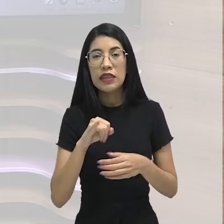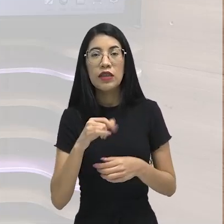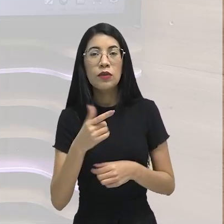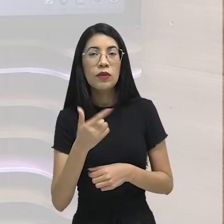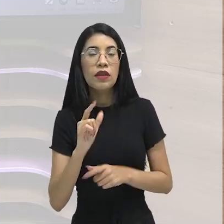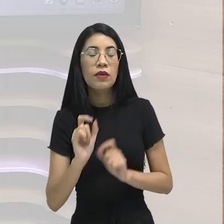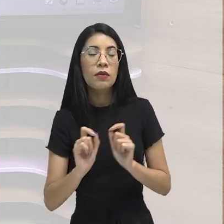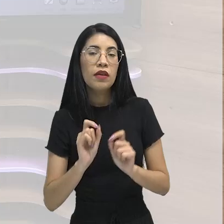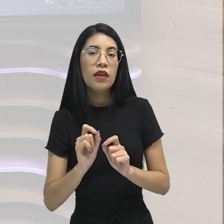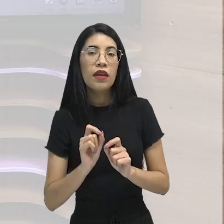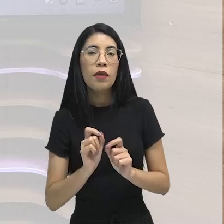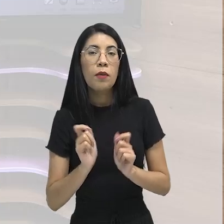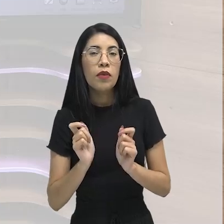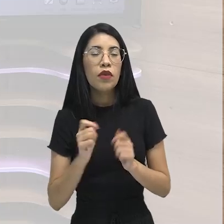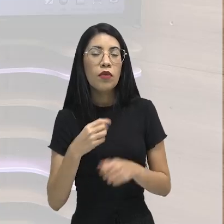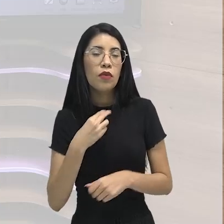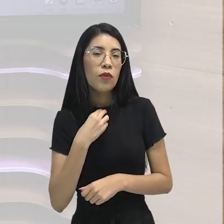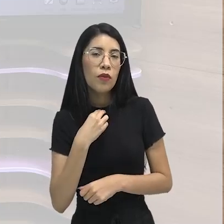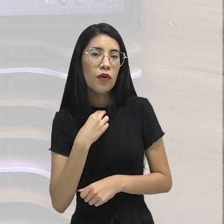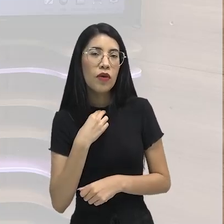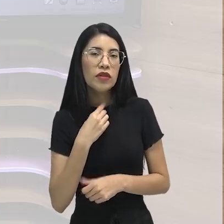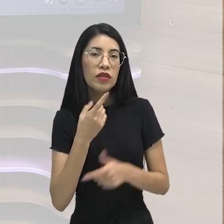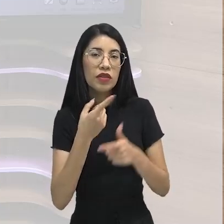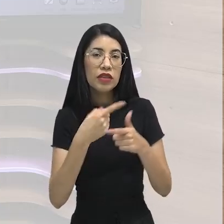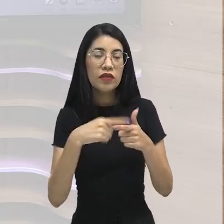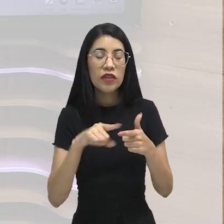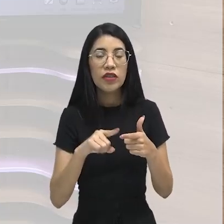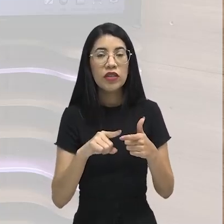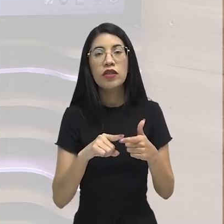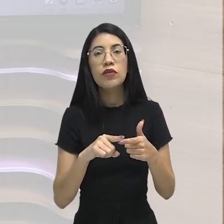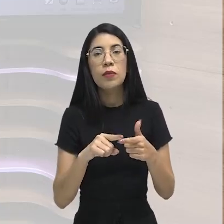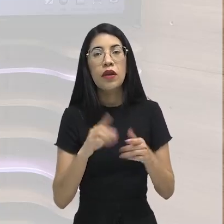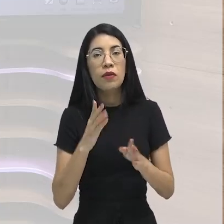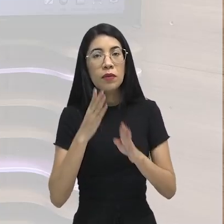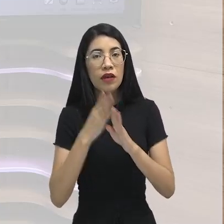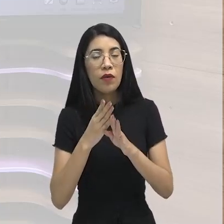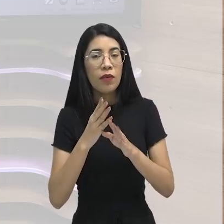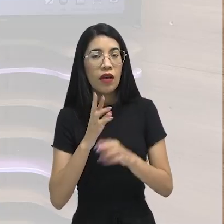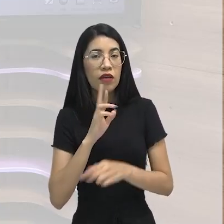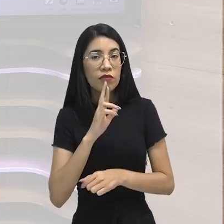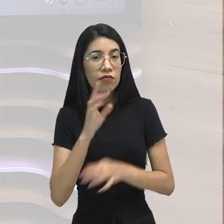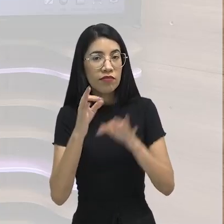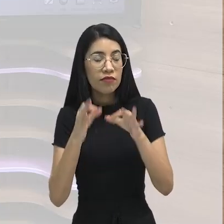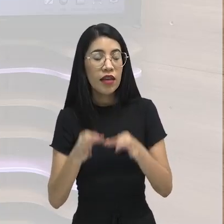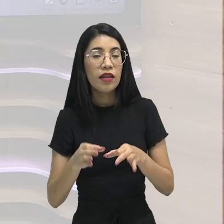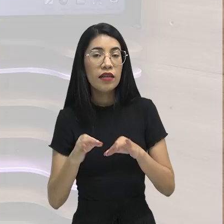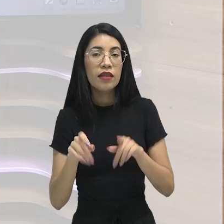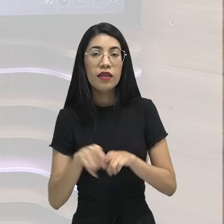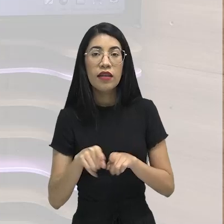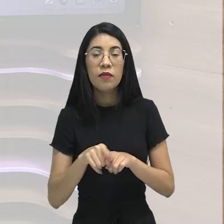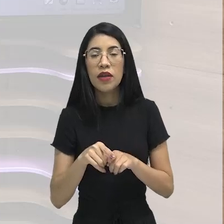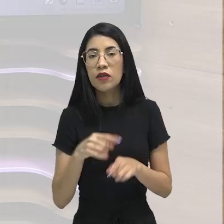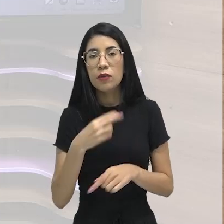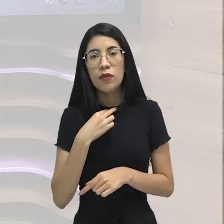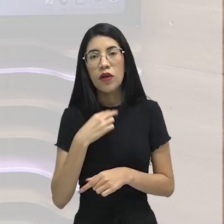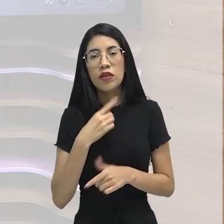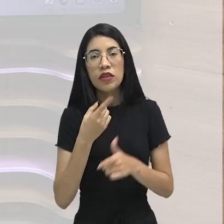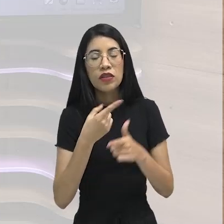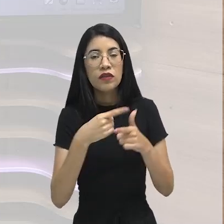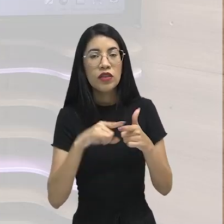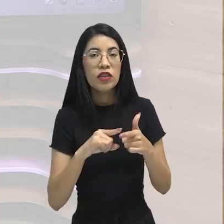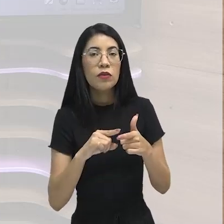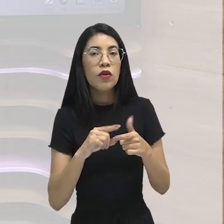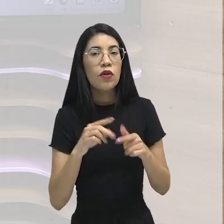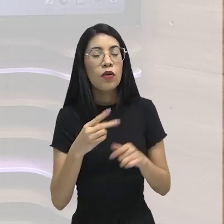eles não puderem ser divididos entre si de forma exata, ou muito menos ser divididos ao mesmo tempo por